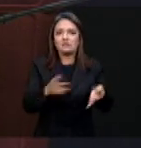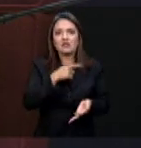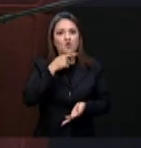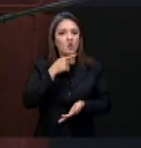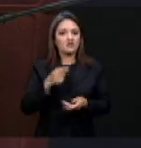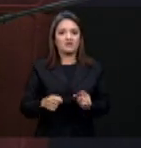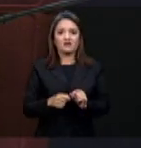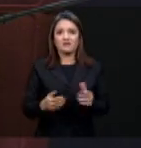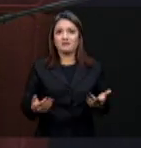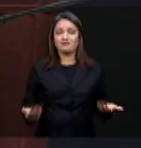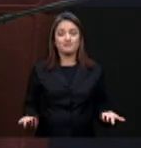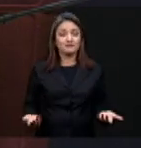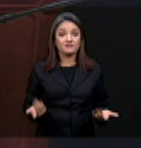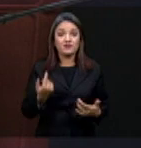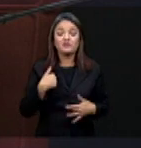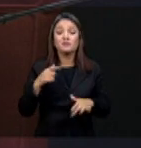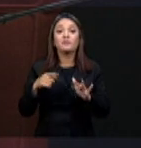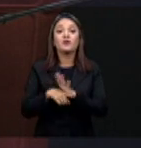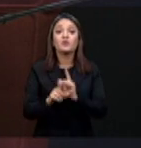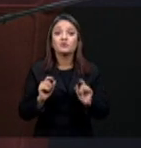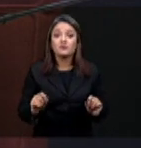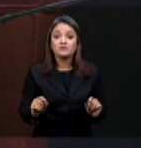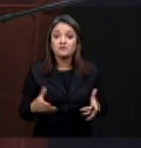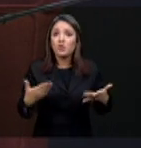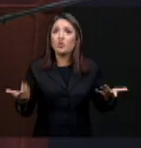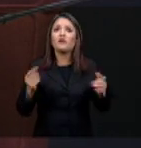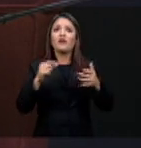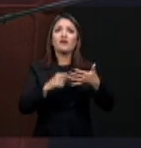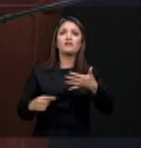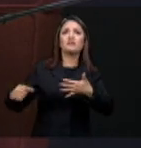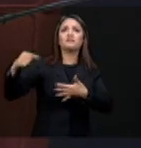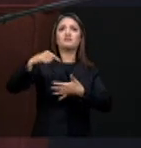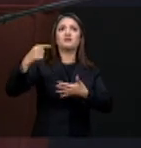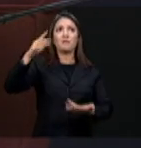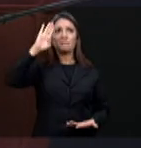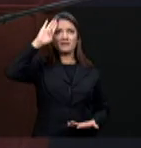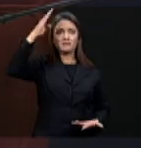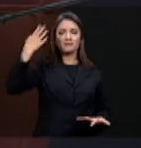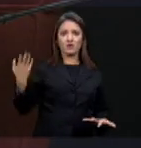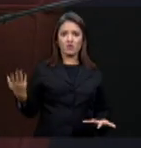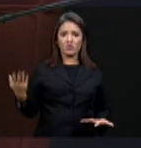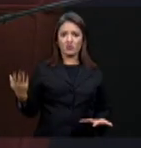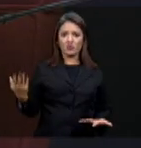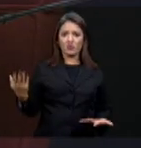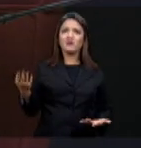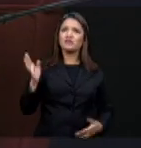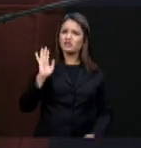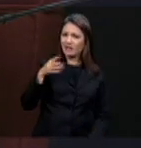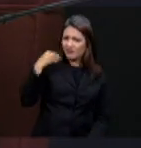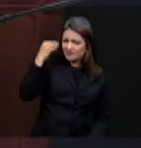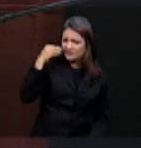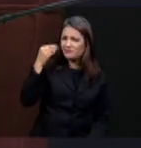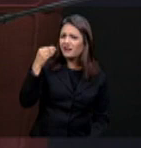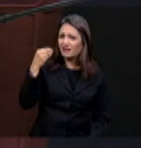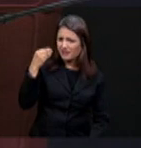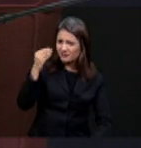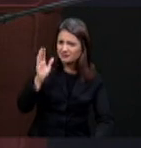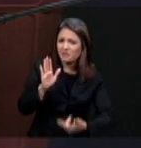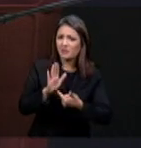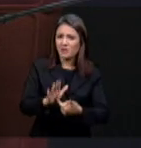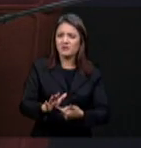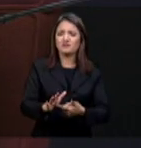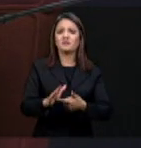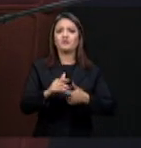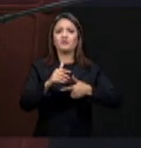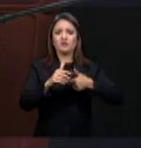então a minha pergunta é quais são as prioridades você tá mais do que provado empiricamente que a produtividade